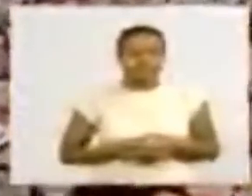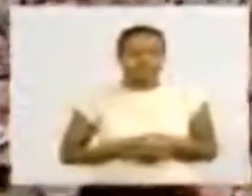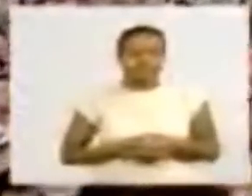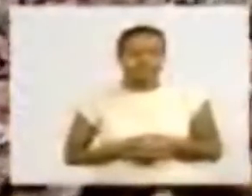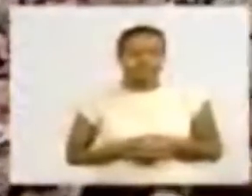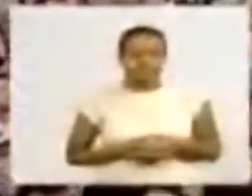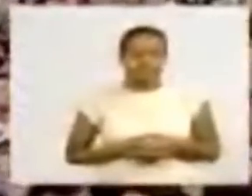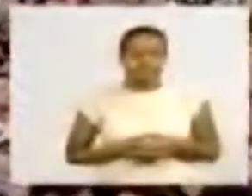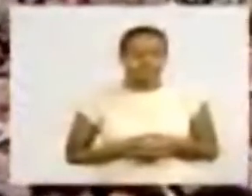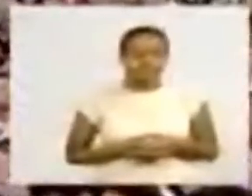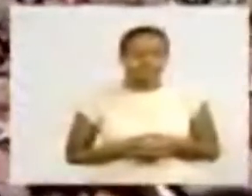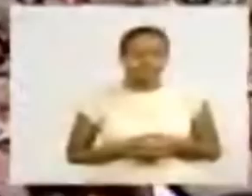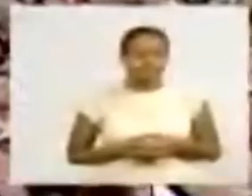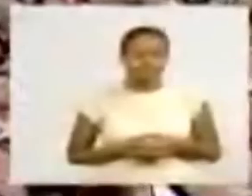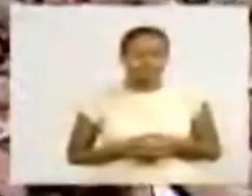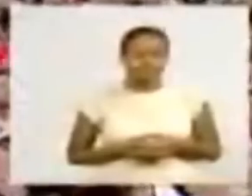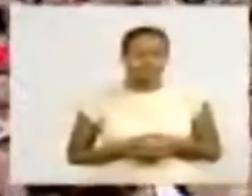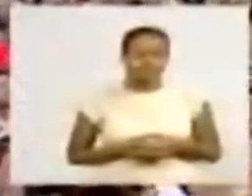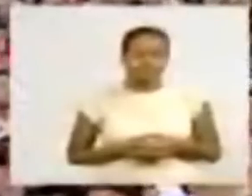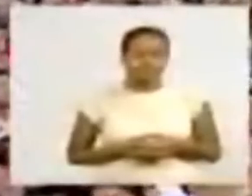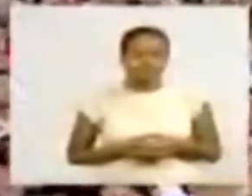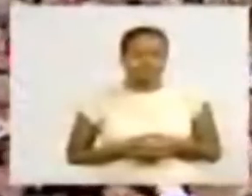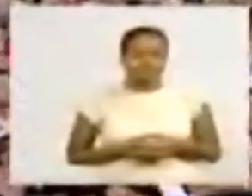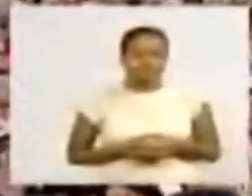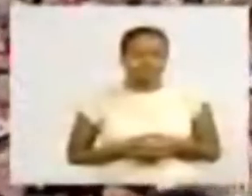Vamos acomodar aqui. Isso.